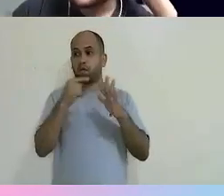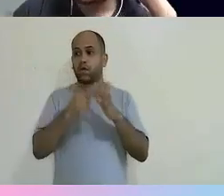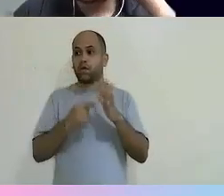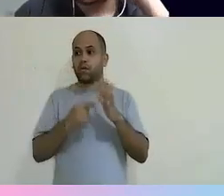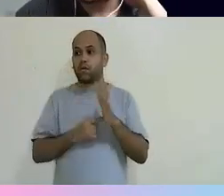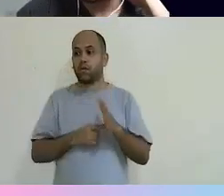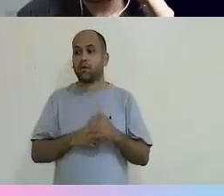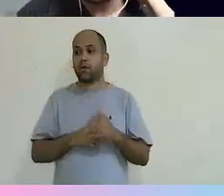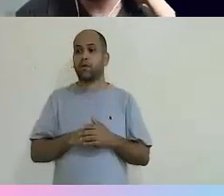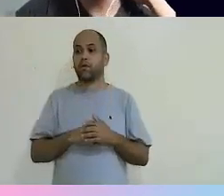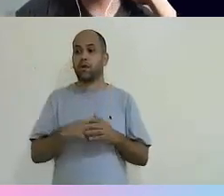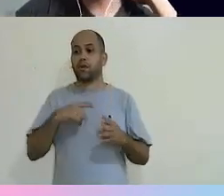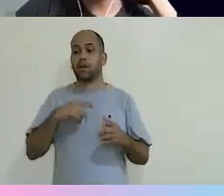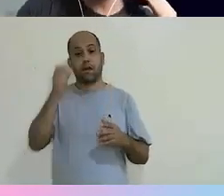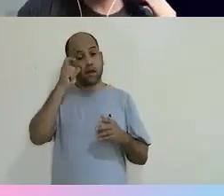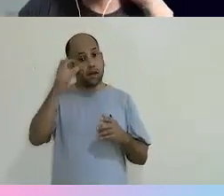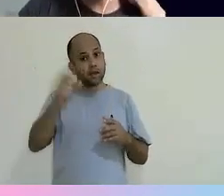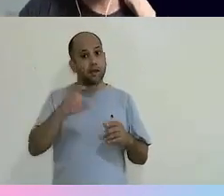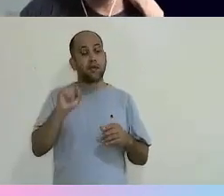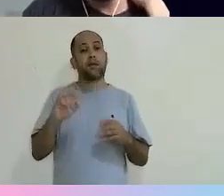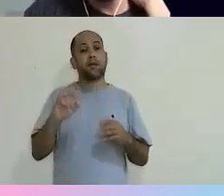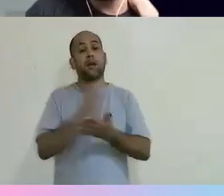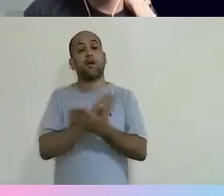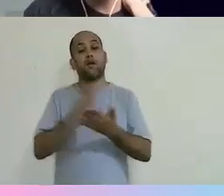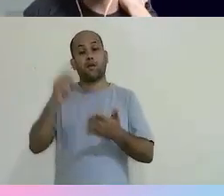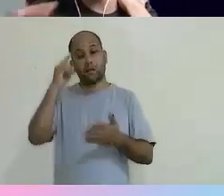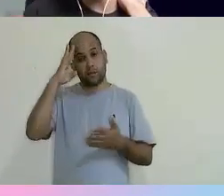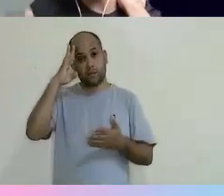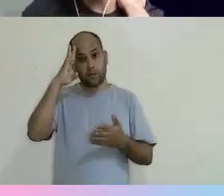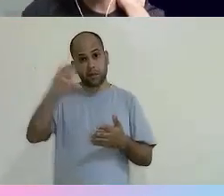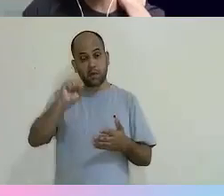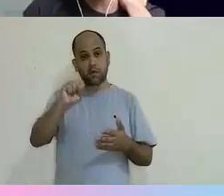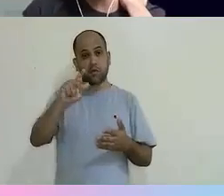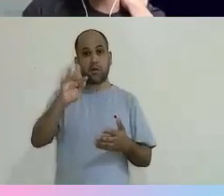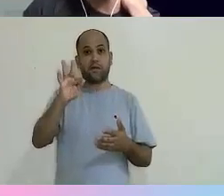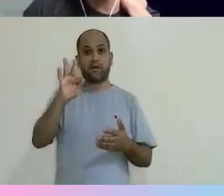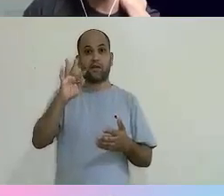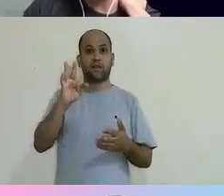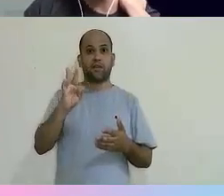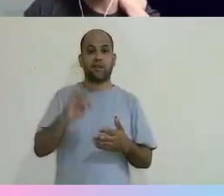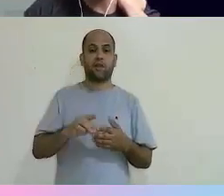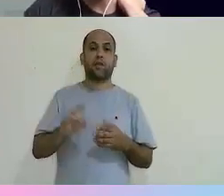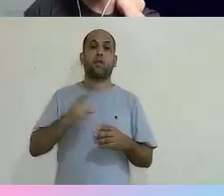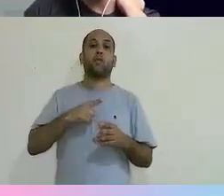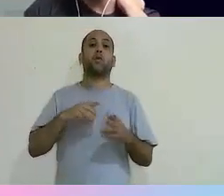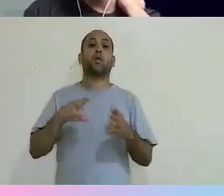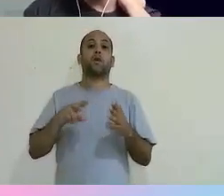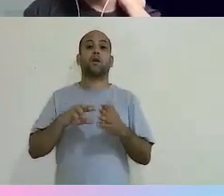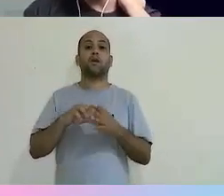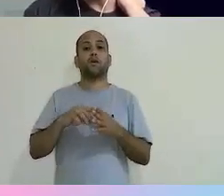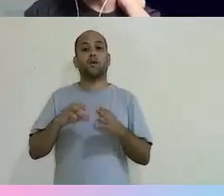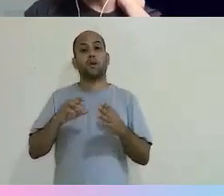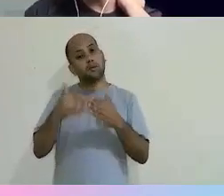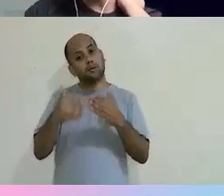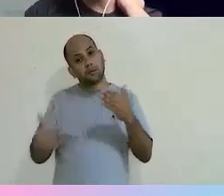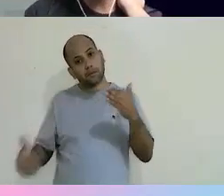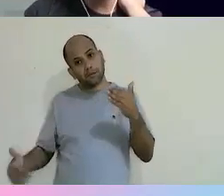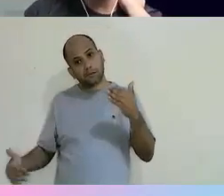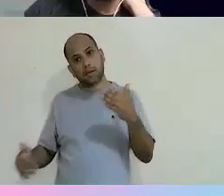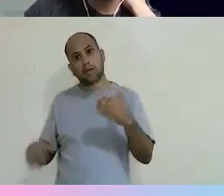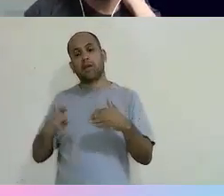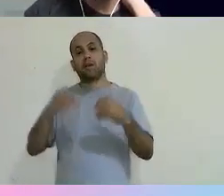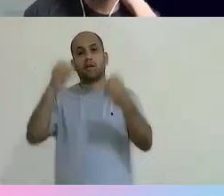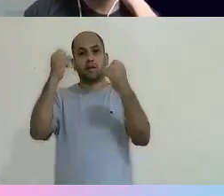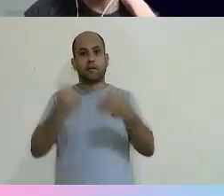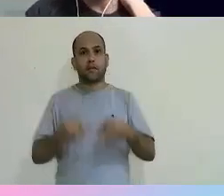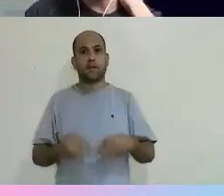a gente quer chamar atenção para alguns desses principais soft skills aí, do que se desdobram todos eles, né? Então, a gente começando a falar sobre